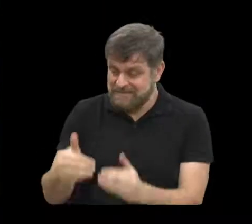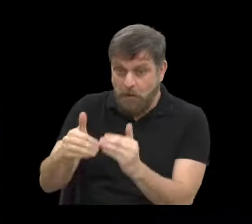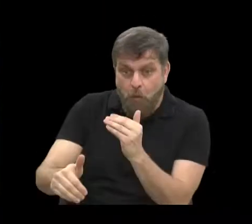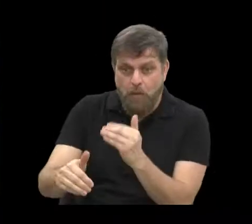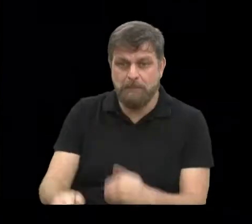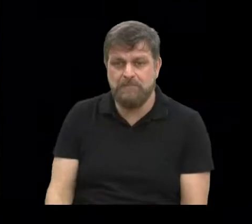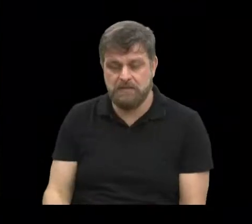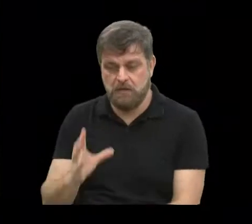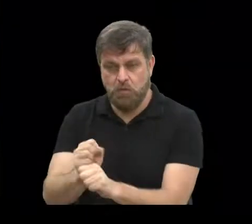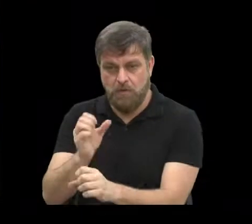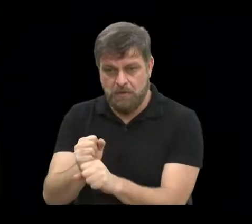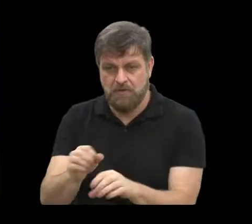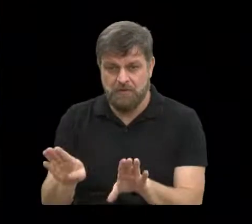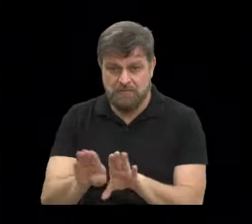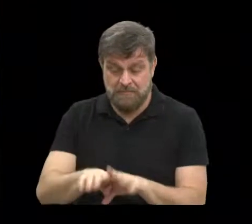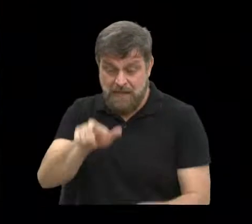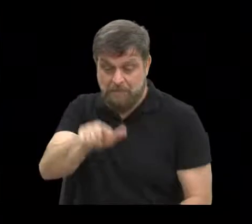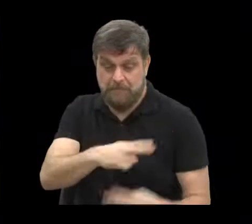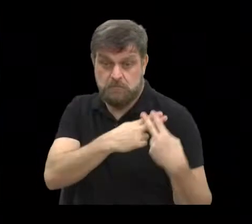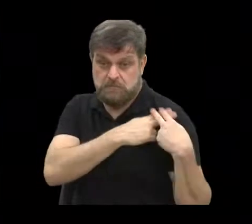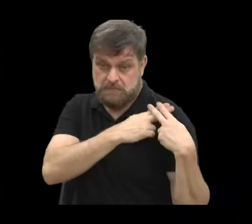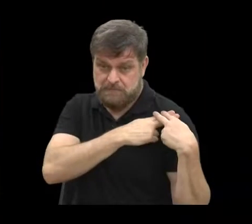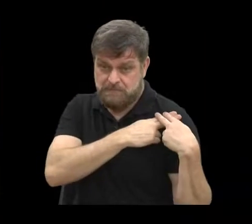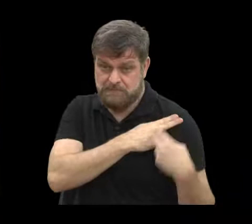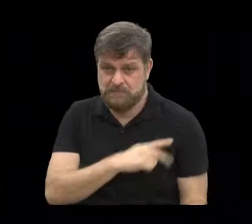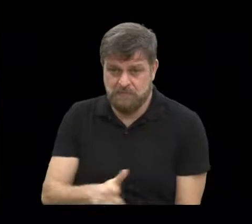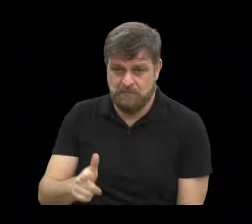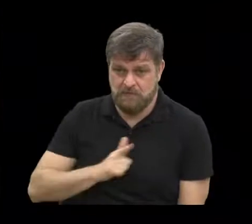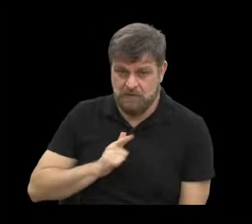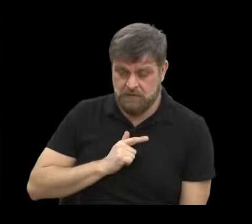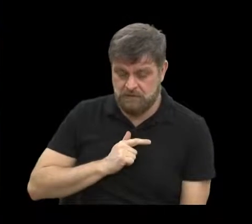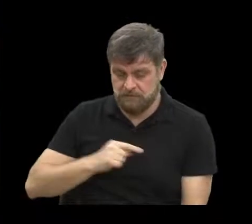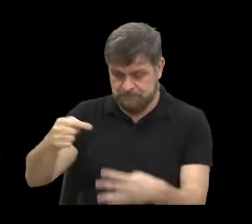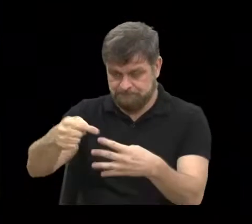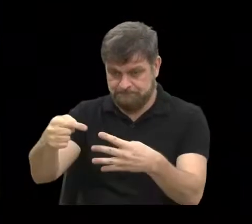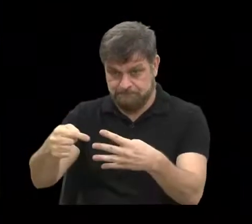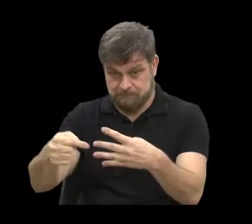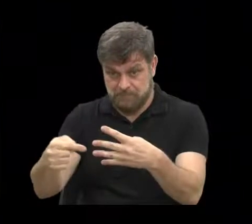o tutor ou o curador, desde que não sejam os elencados